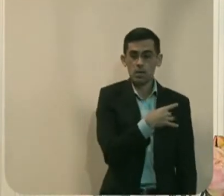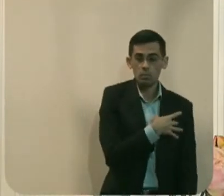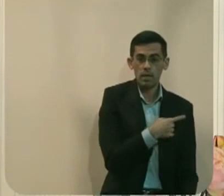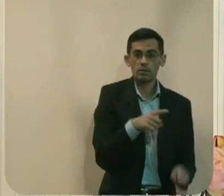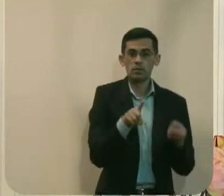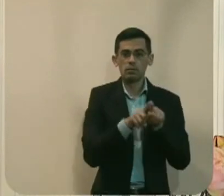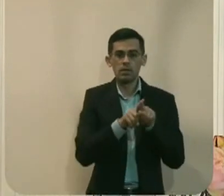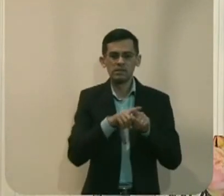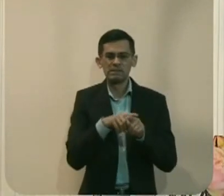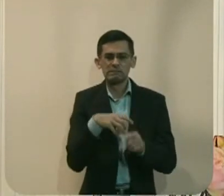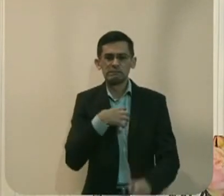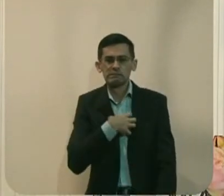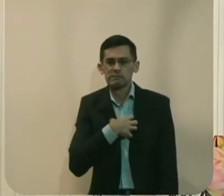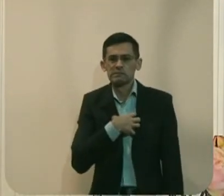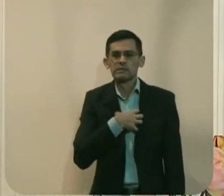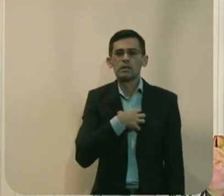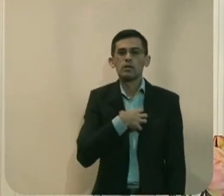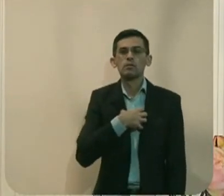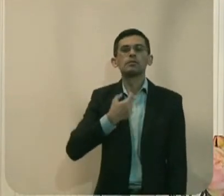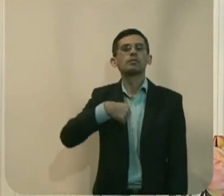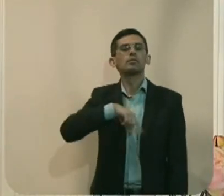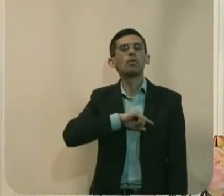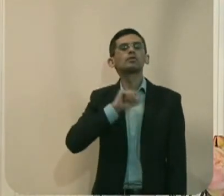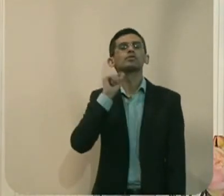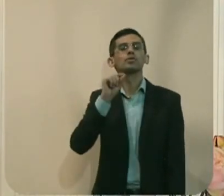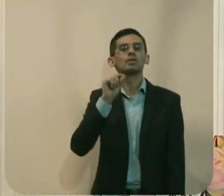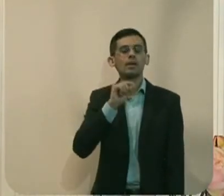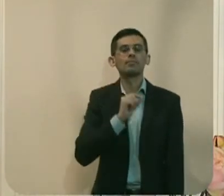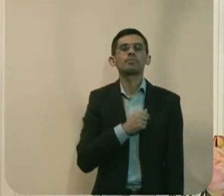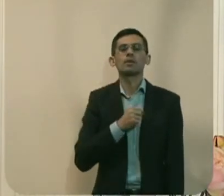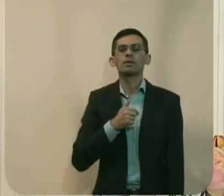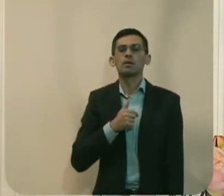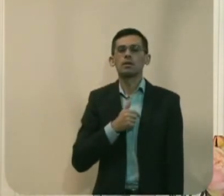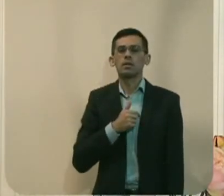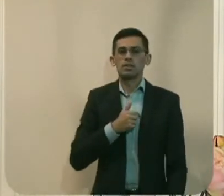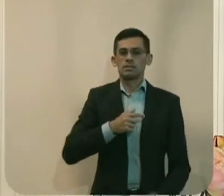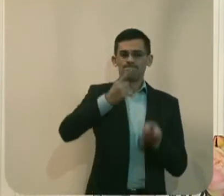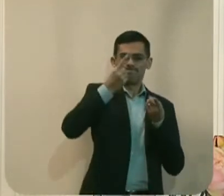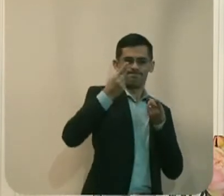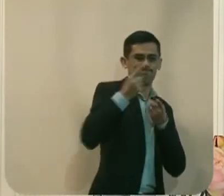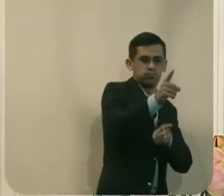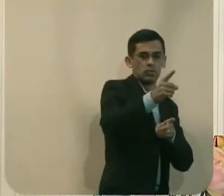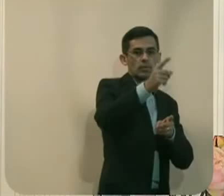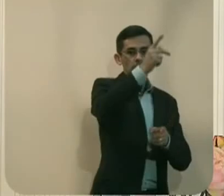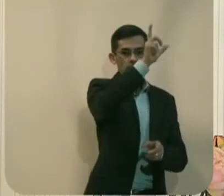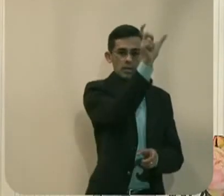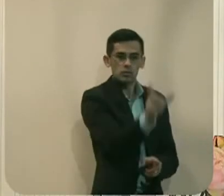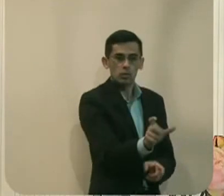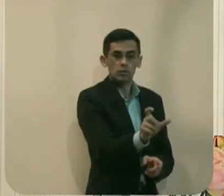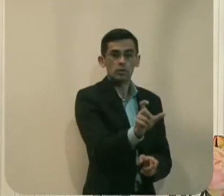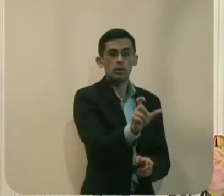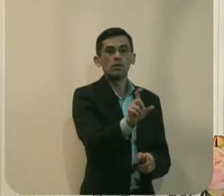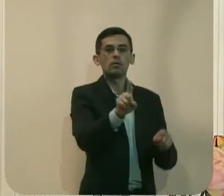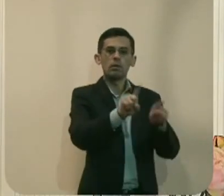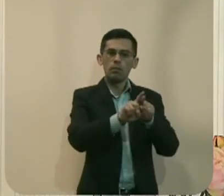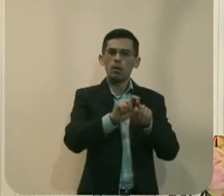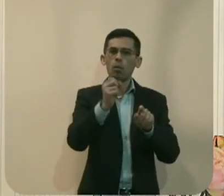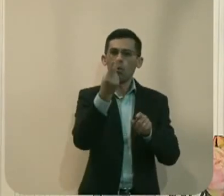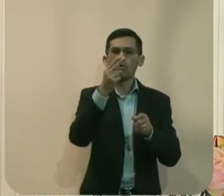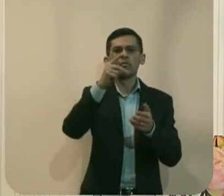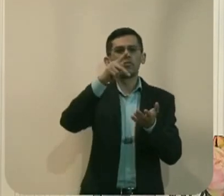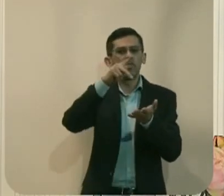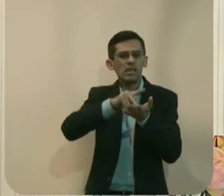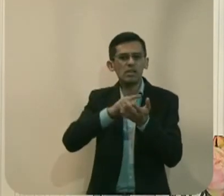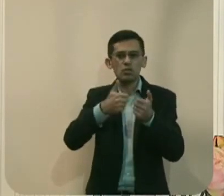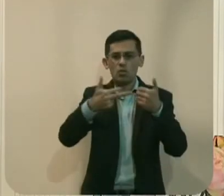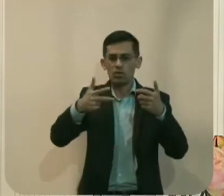pelo ressentimento, a gente sai à luta contra pessoas e não contra, de fato, o que precisa